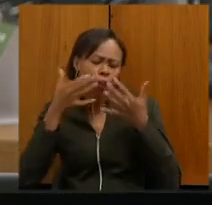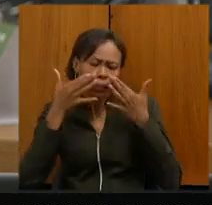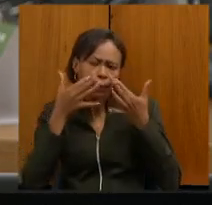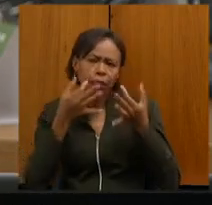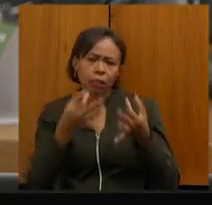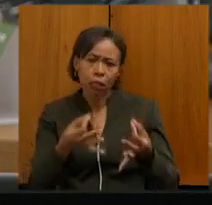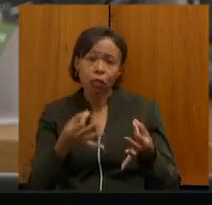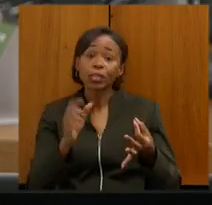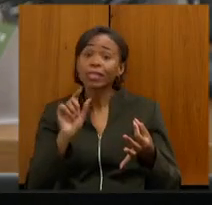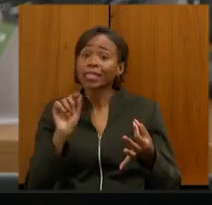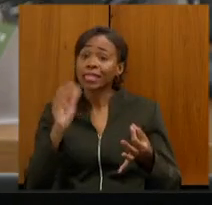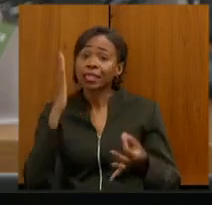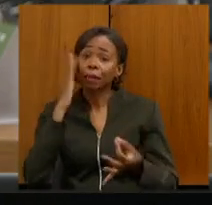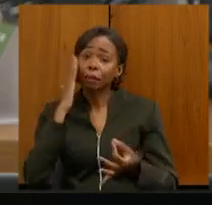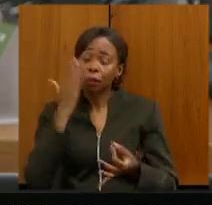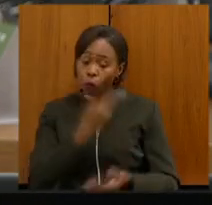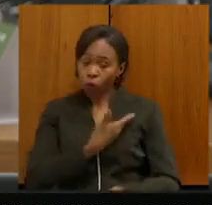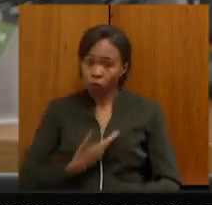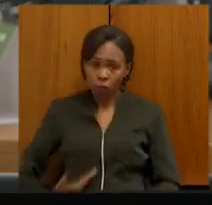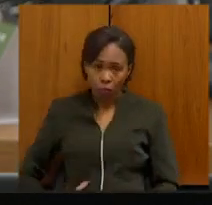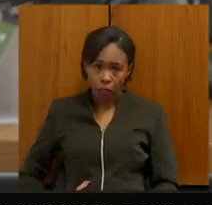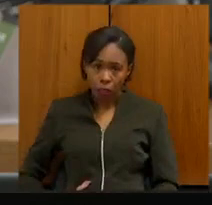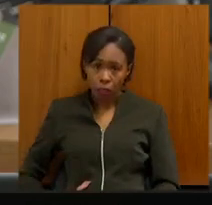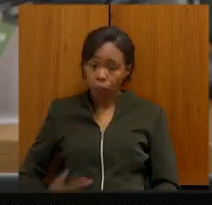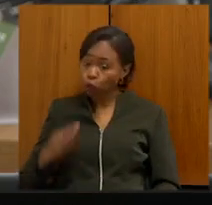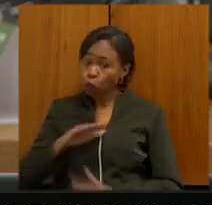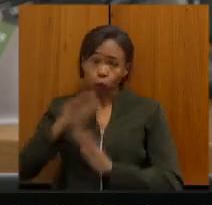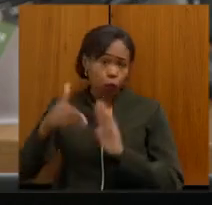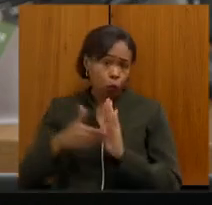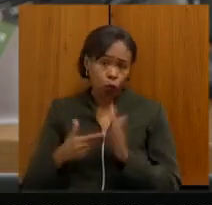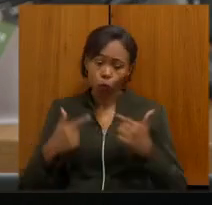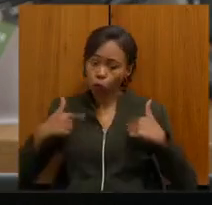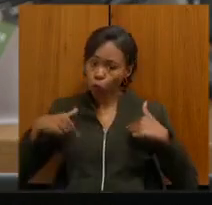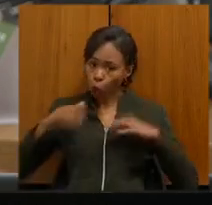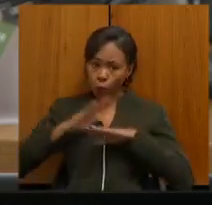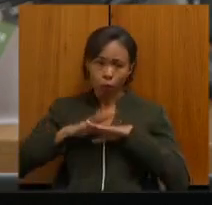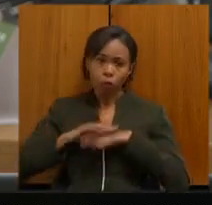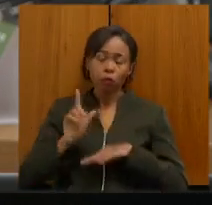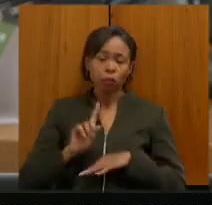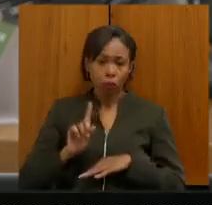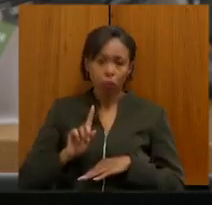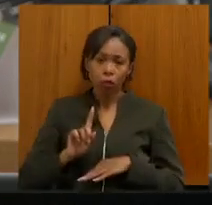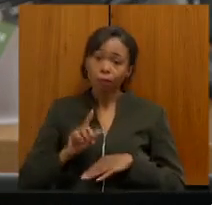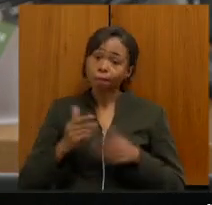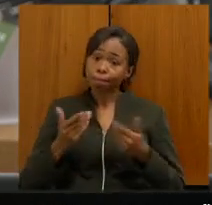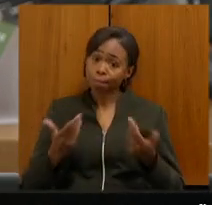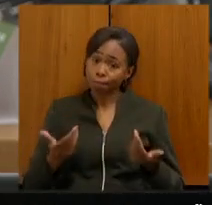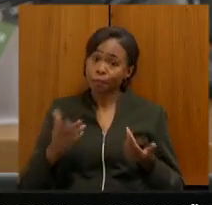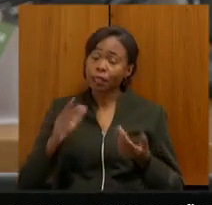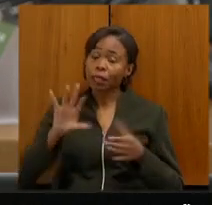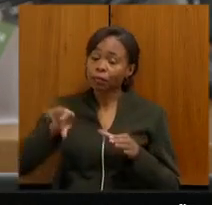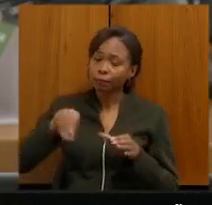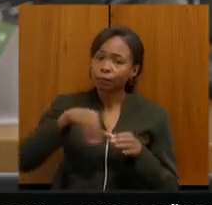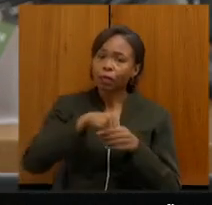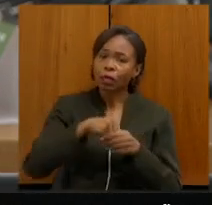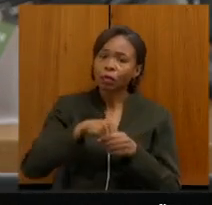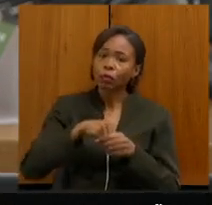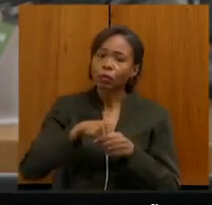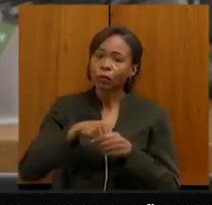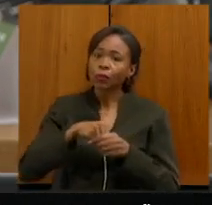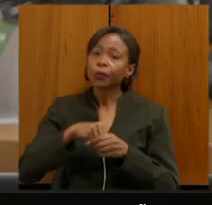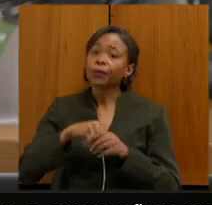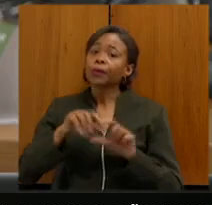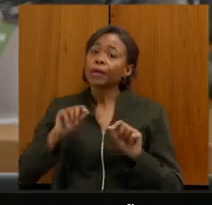nosso E aí obviamente que precisa ser incorporado os aspectos foram trazido aqui pelos dois